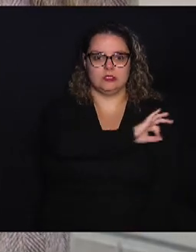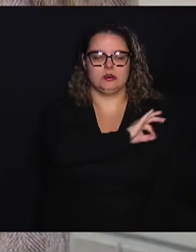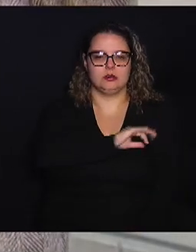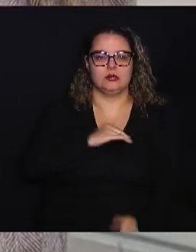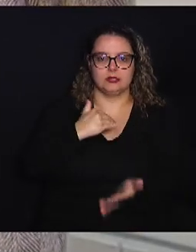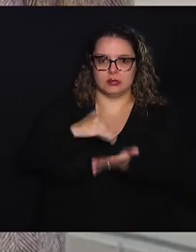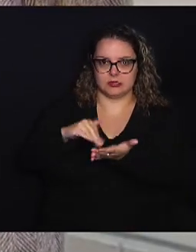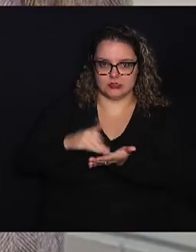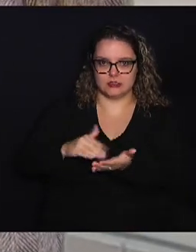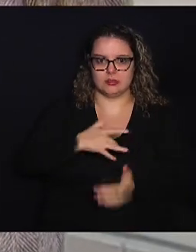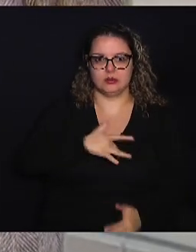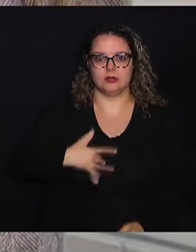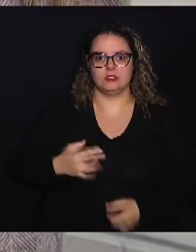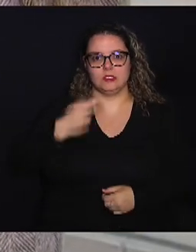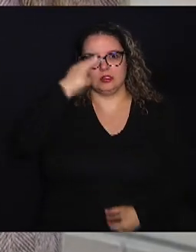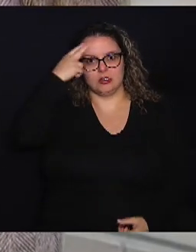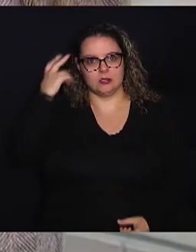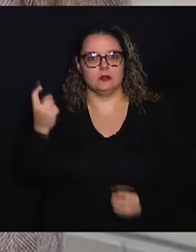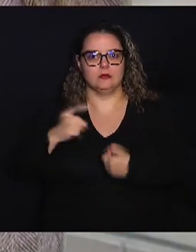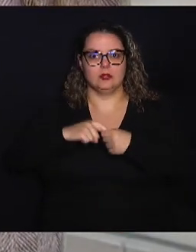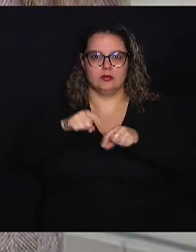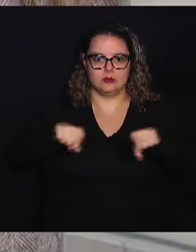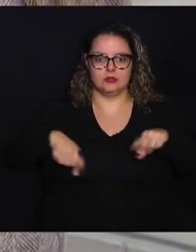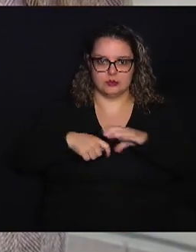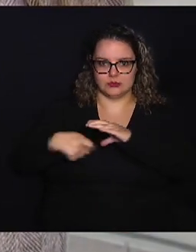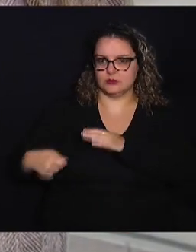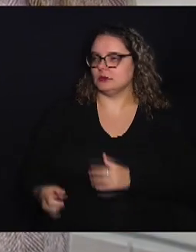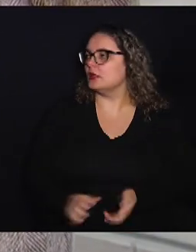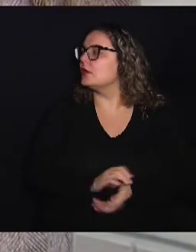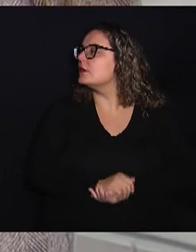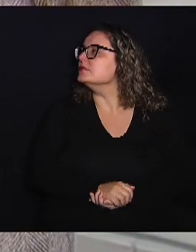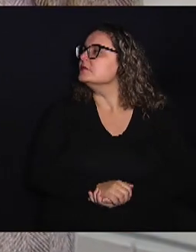de Saúde. Gabriel, volto com você aí do estúdio.